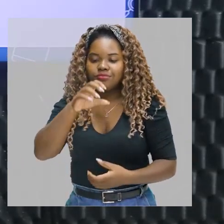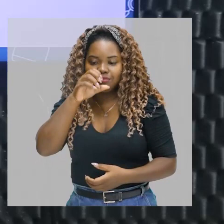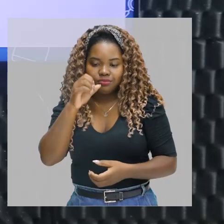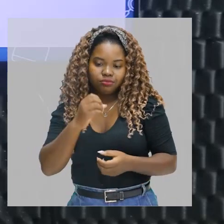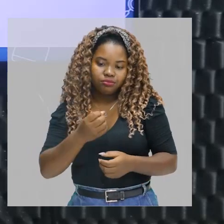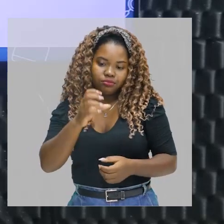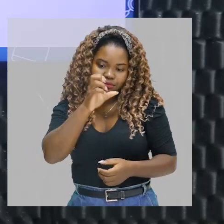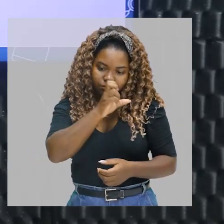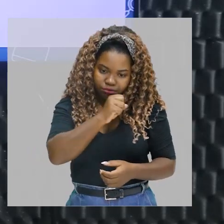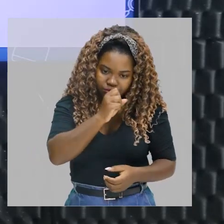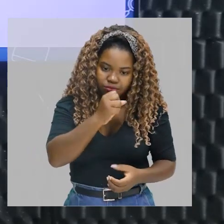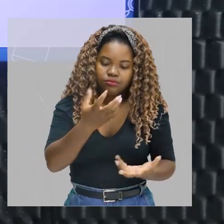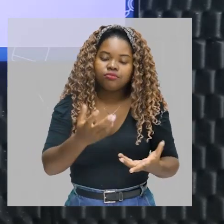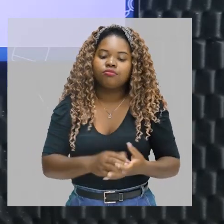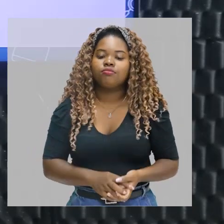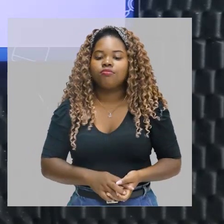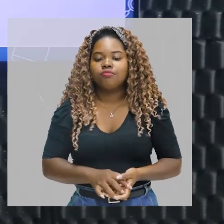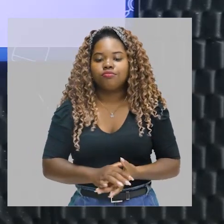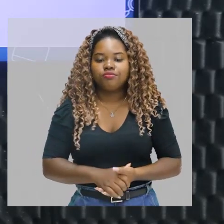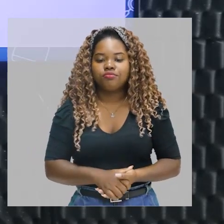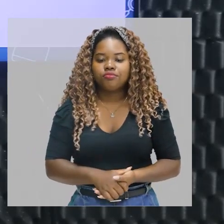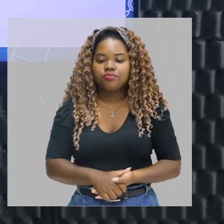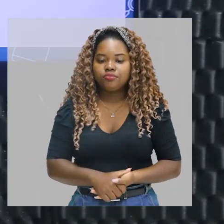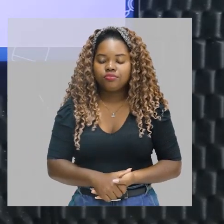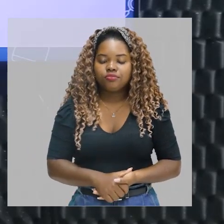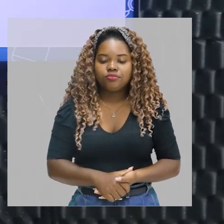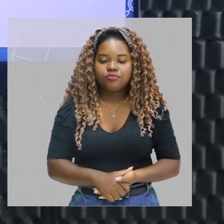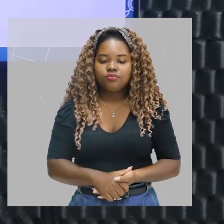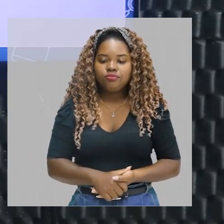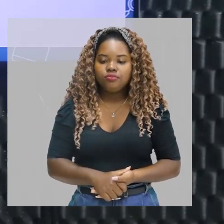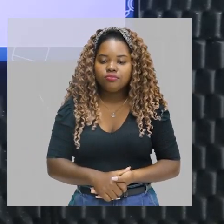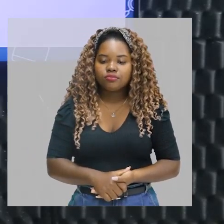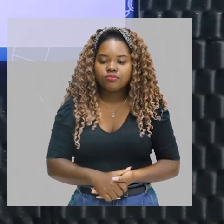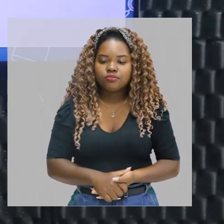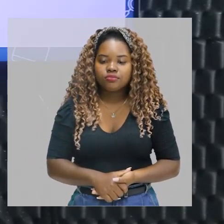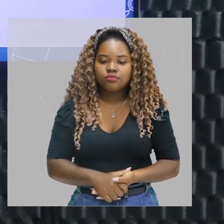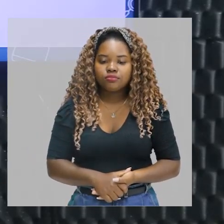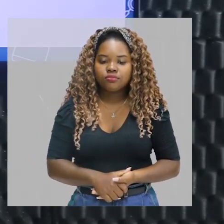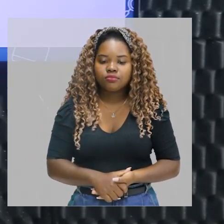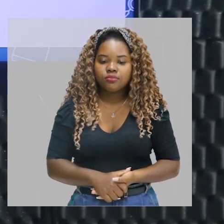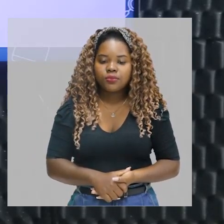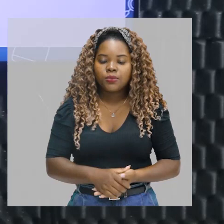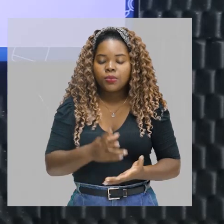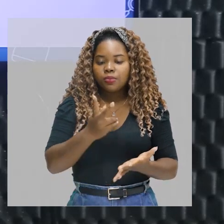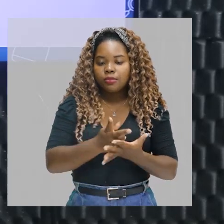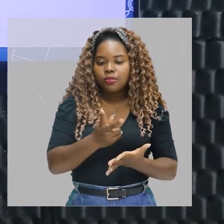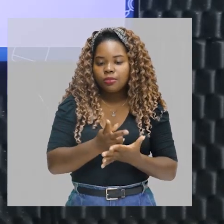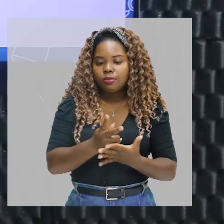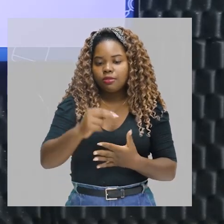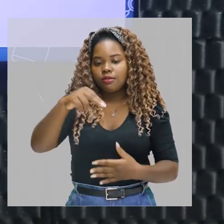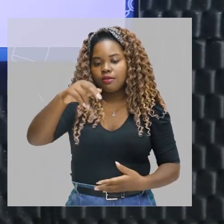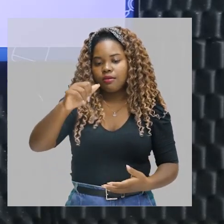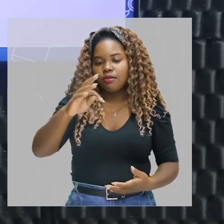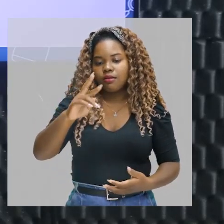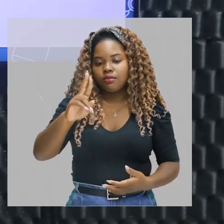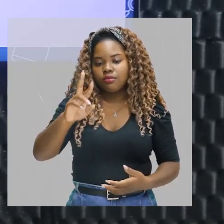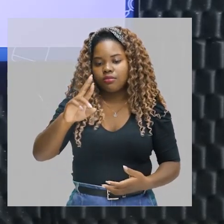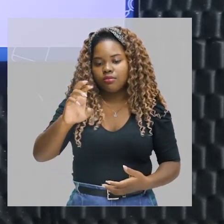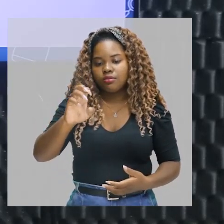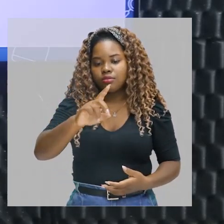esse funcionamento ou esta produção, ok? Então, toda vez que a gente falar de